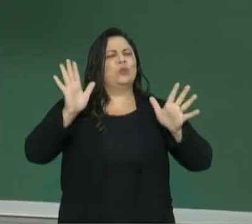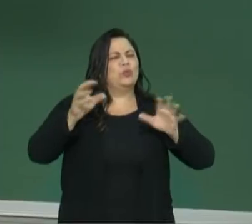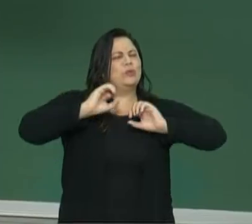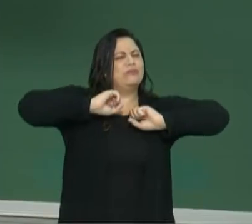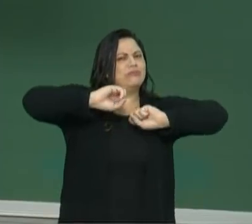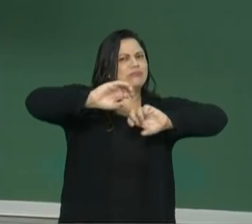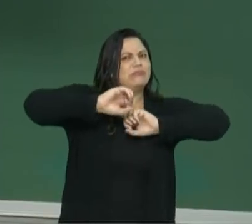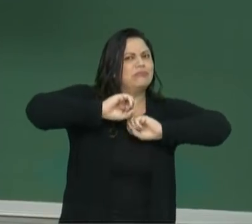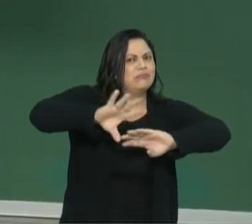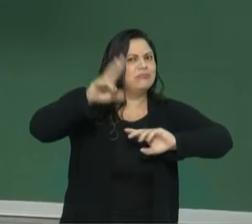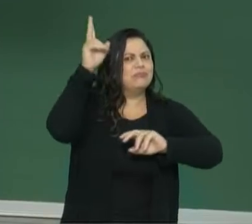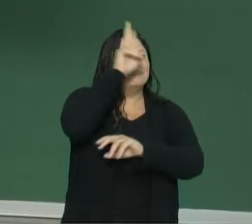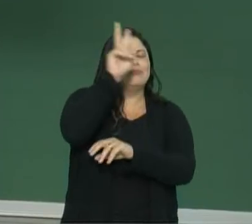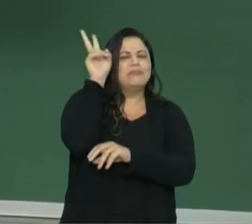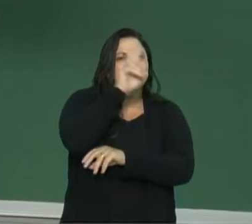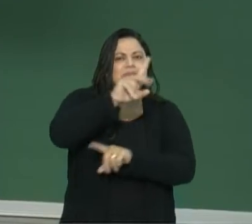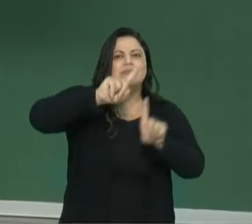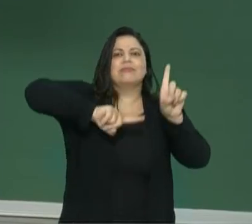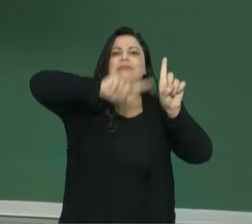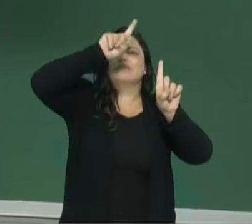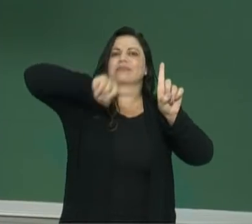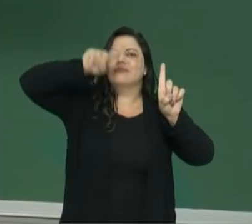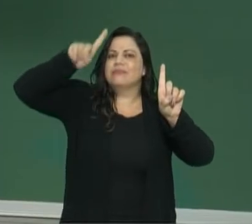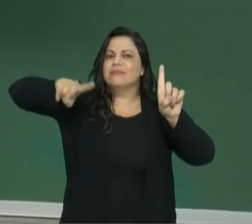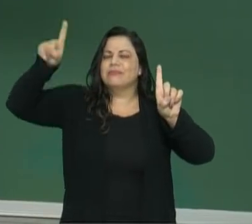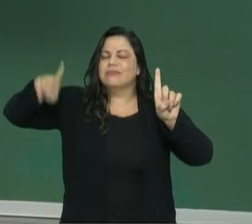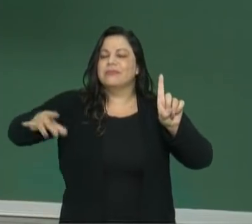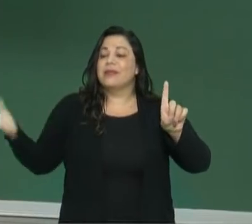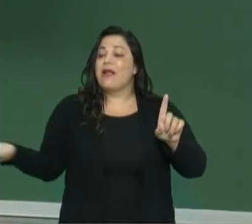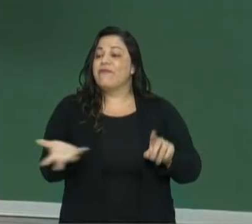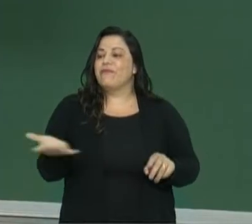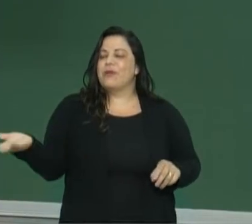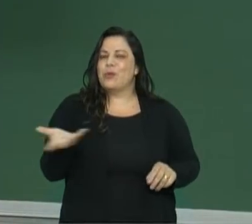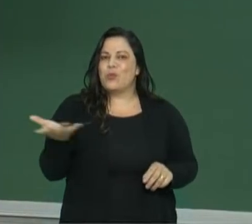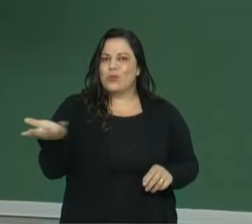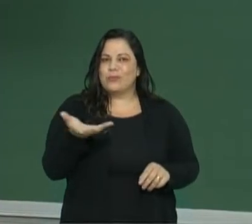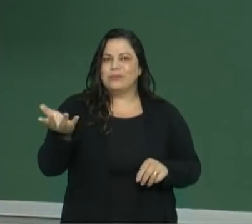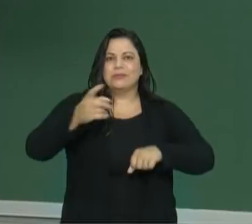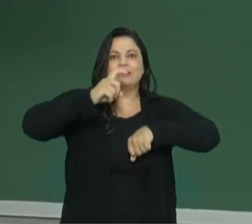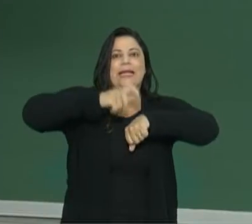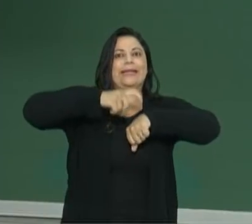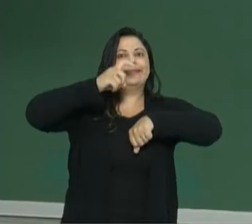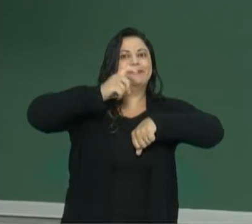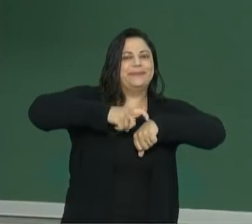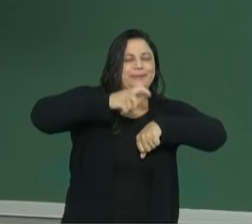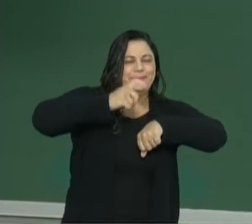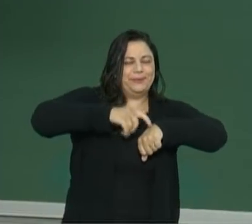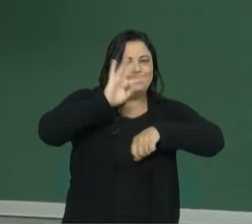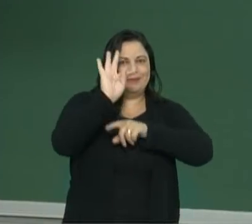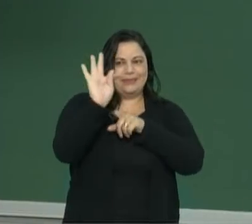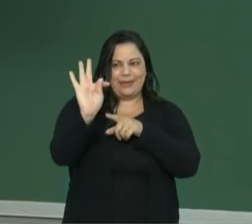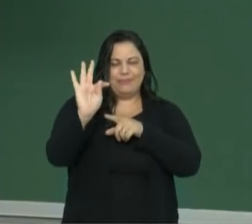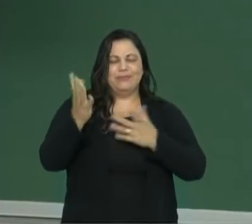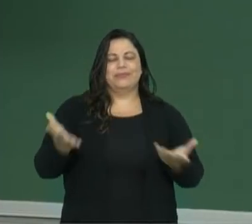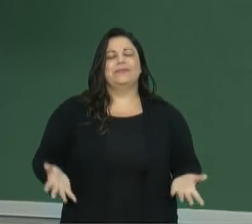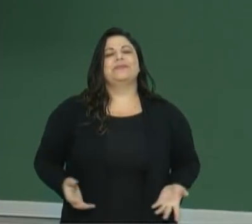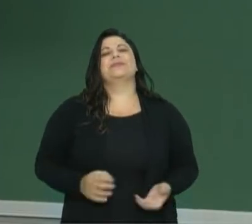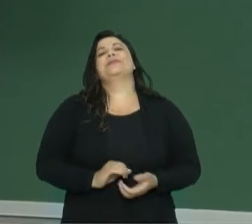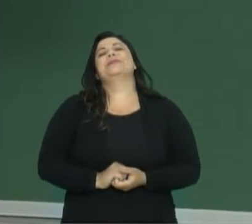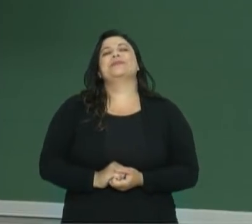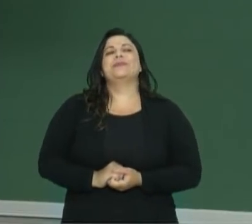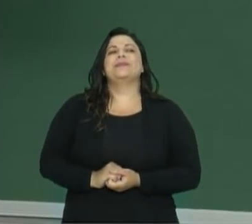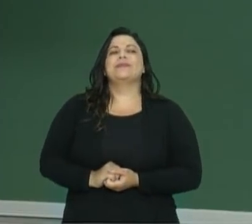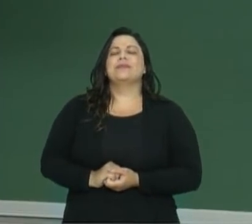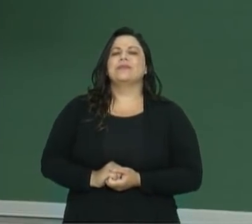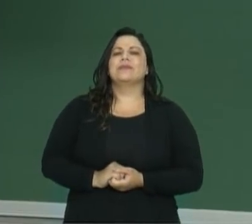Lembra lá a questão do gráfico da velocidade pelo tempo? Então, nós temos mais uma aqui. Né? Força pelo deslocamento, o que acontece,